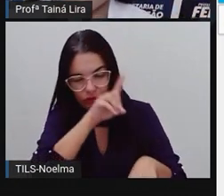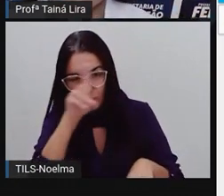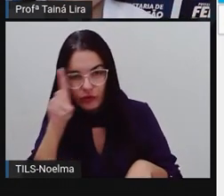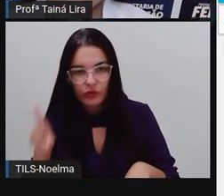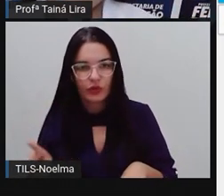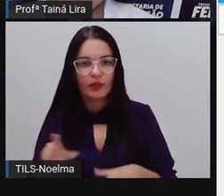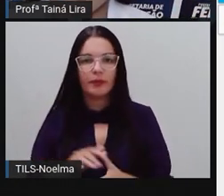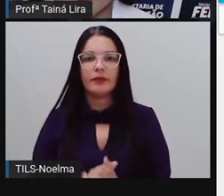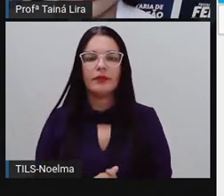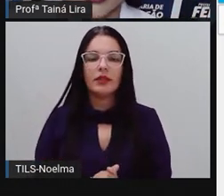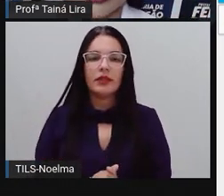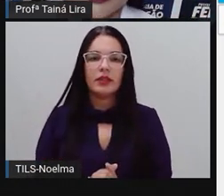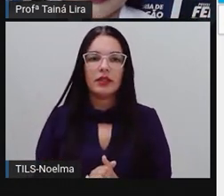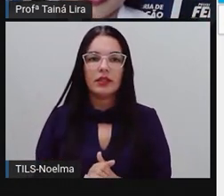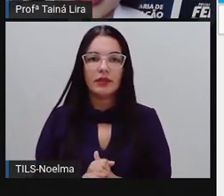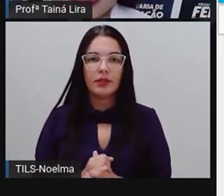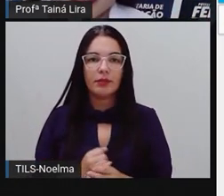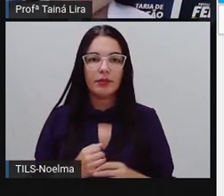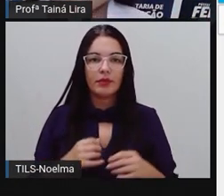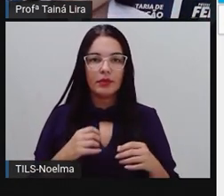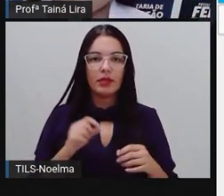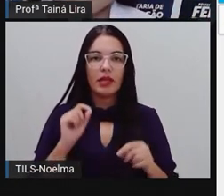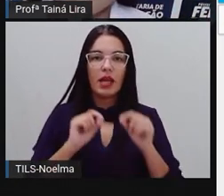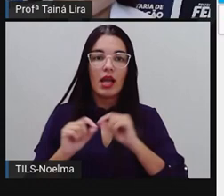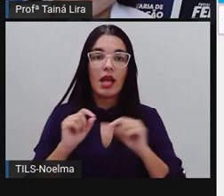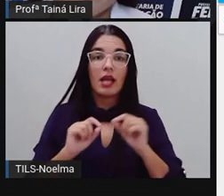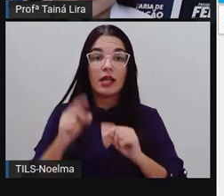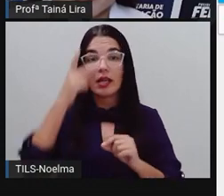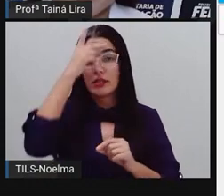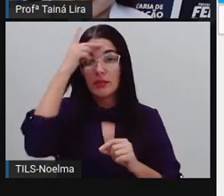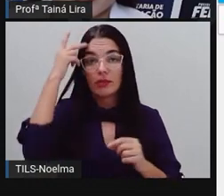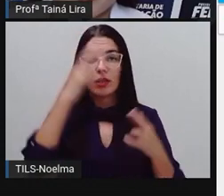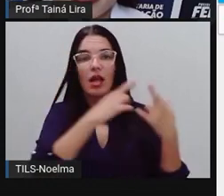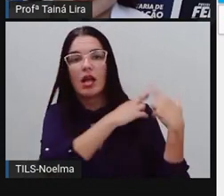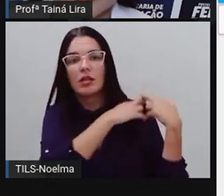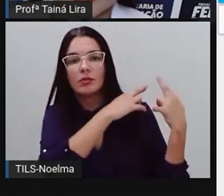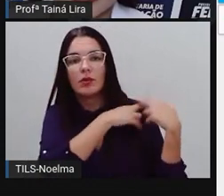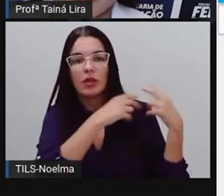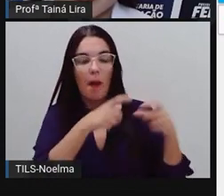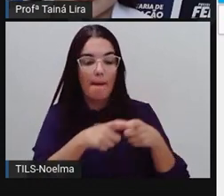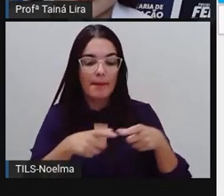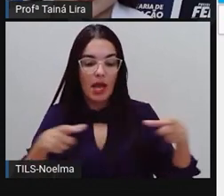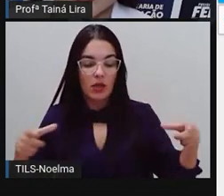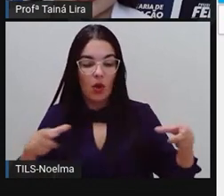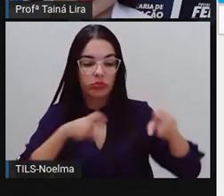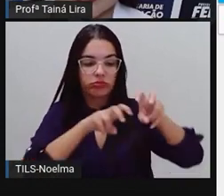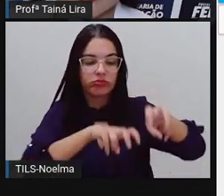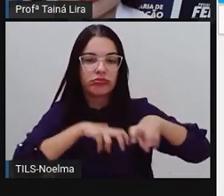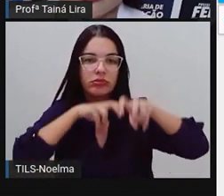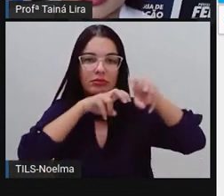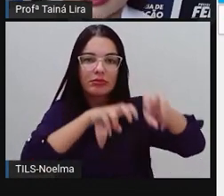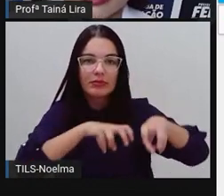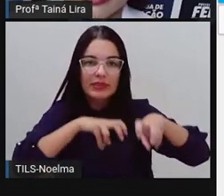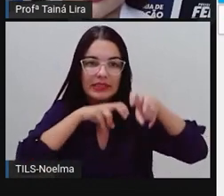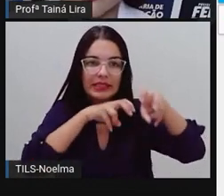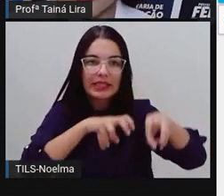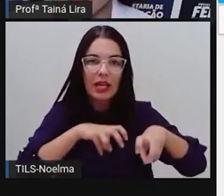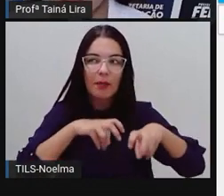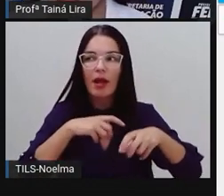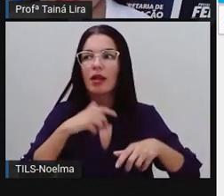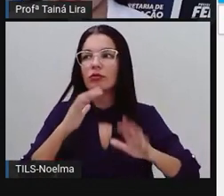senzalas o oito quem era responsável pela maior parte do trabalho nos engenhos eram os